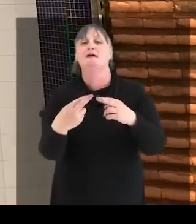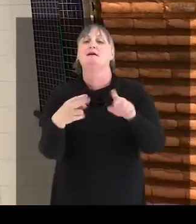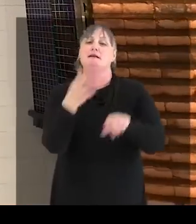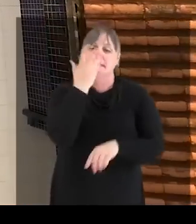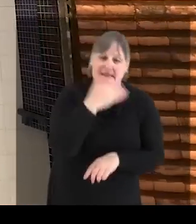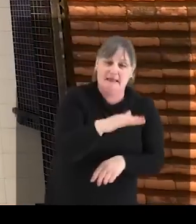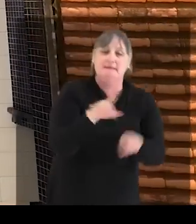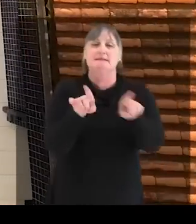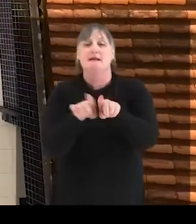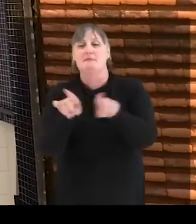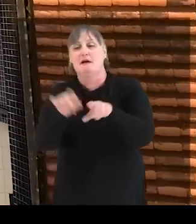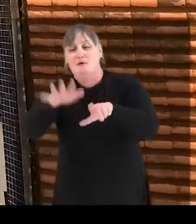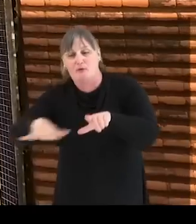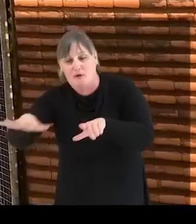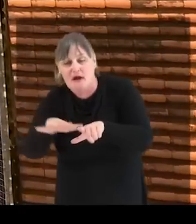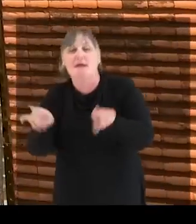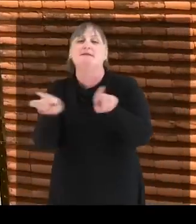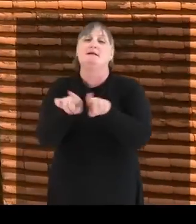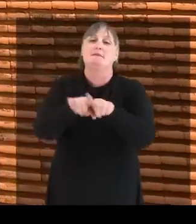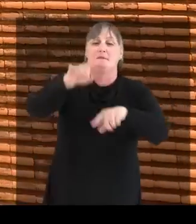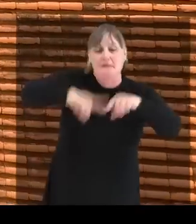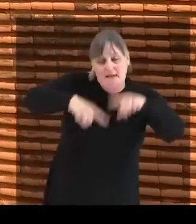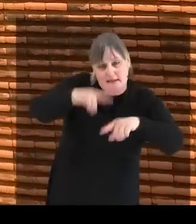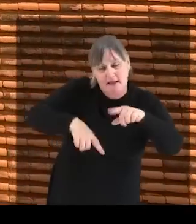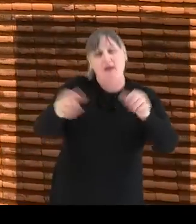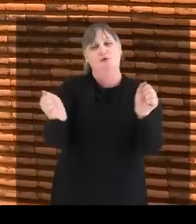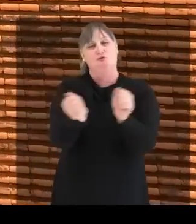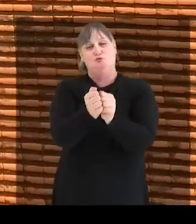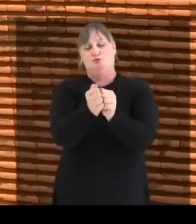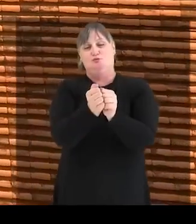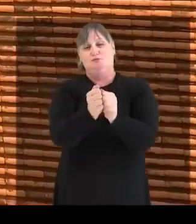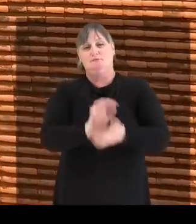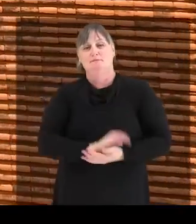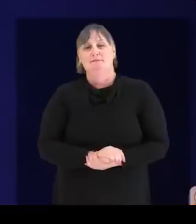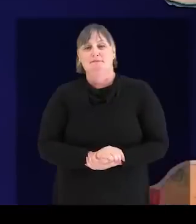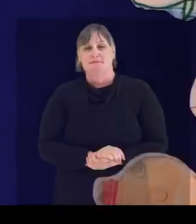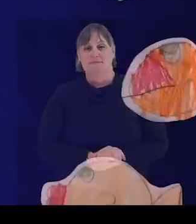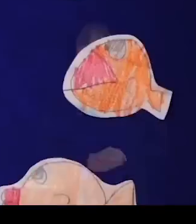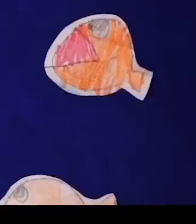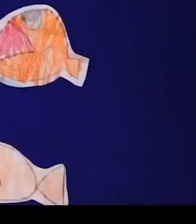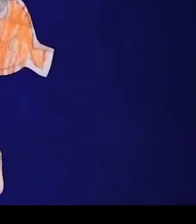esses espaços e com esses materiais que são escolhidos para habitar esses espaços.